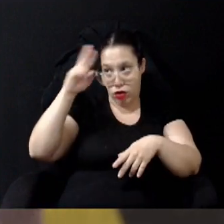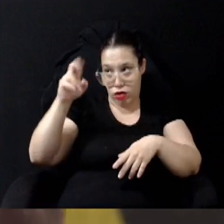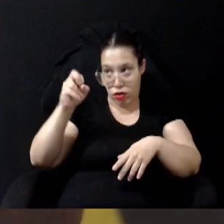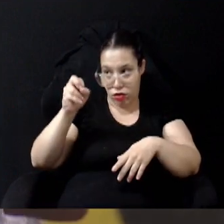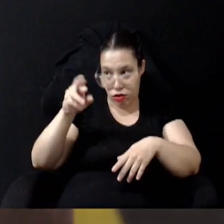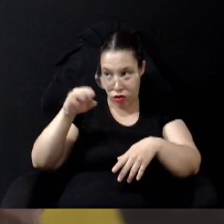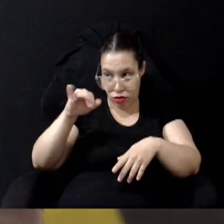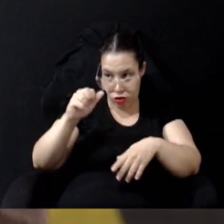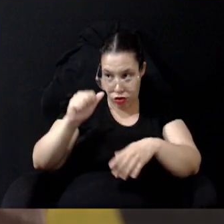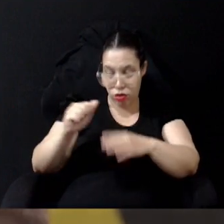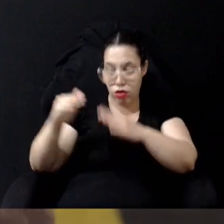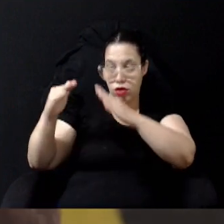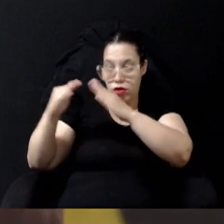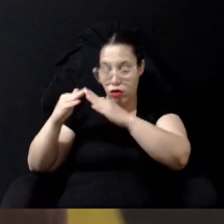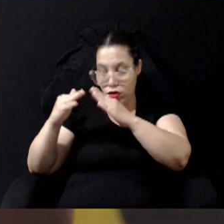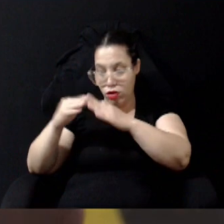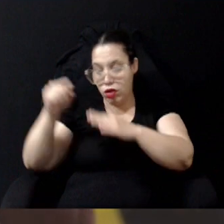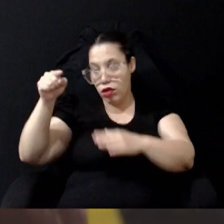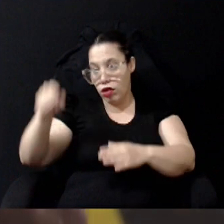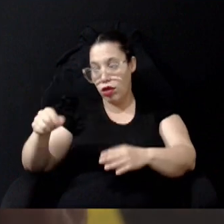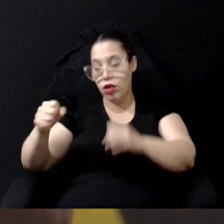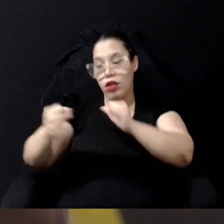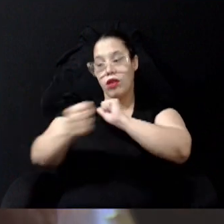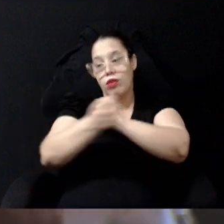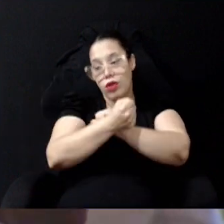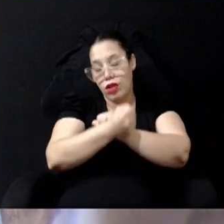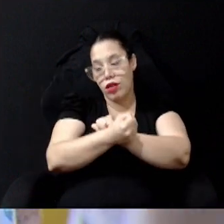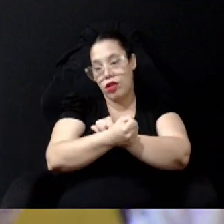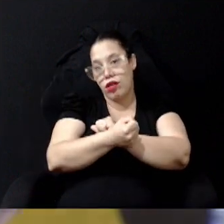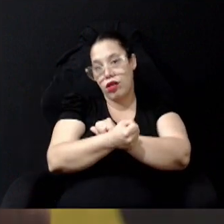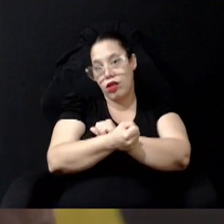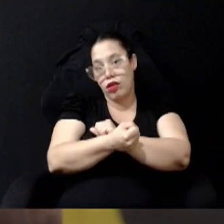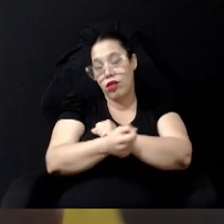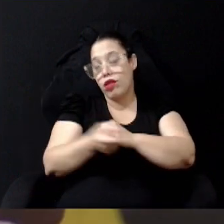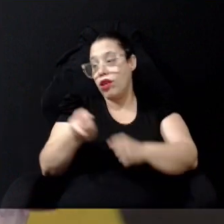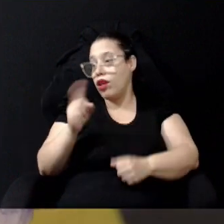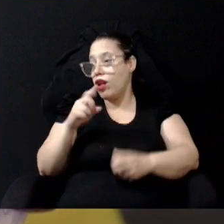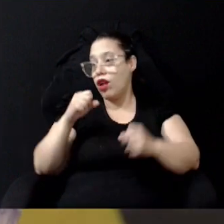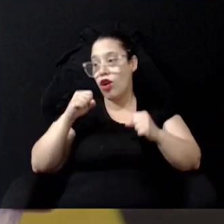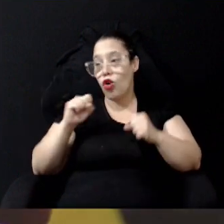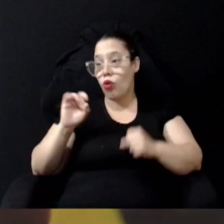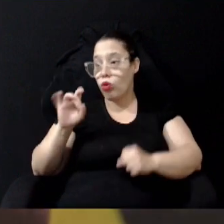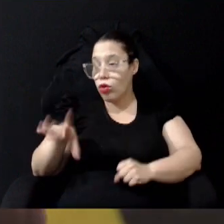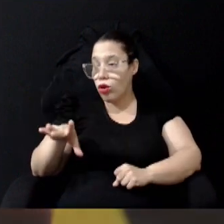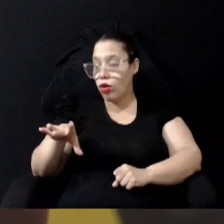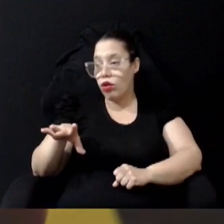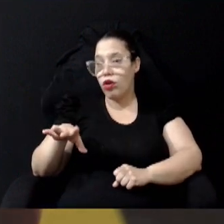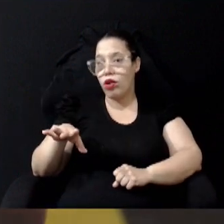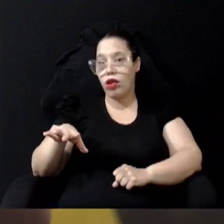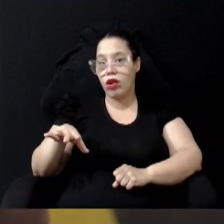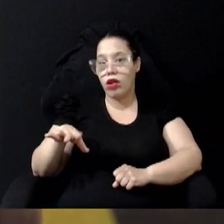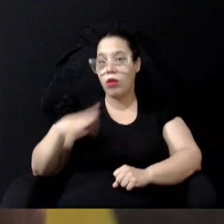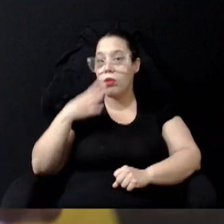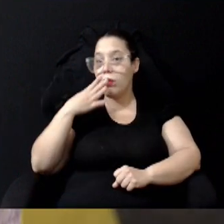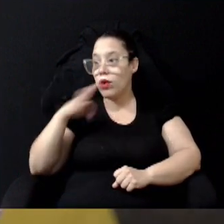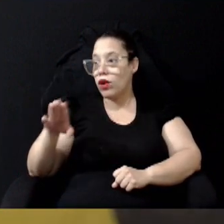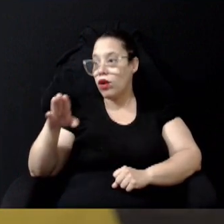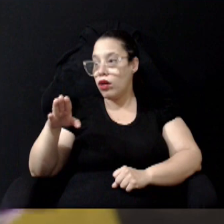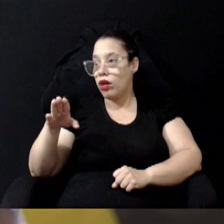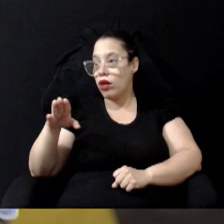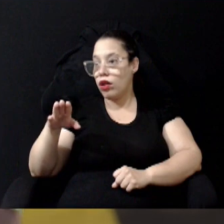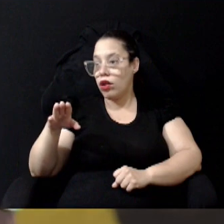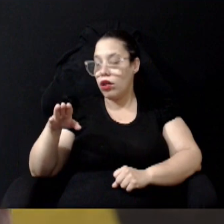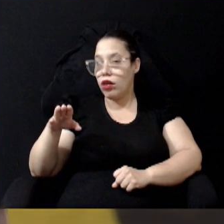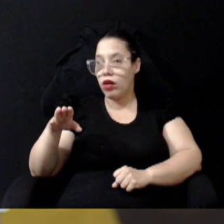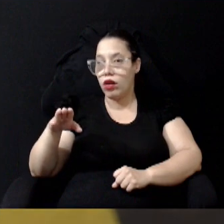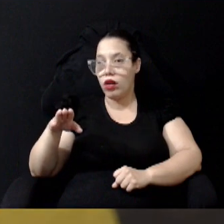onde ela deveria estar protegida. E não bastasse isso, ele entrou com um pedido para que